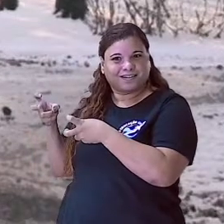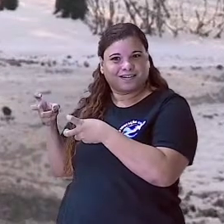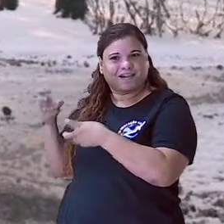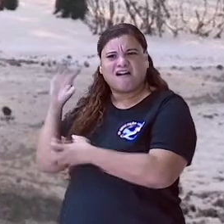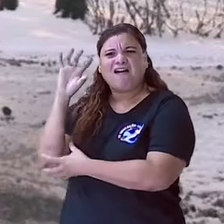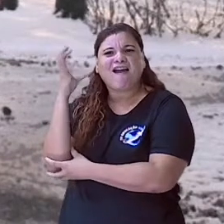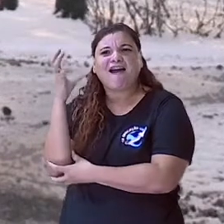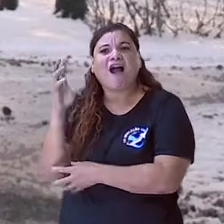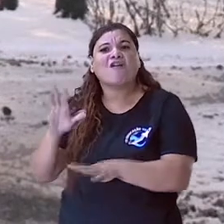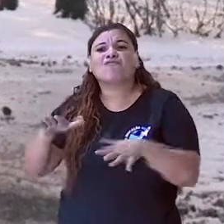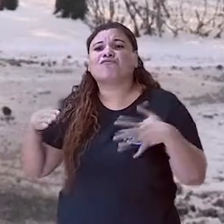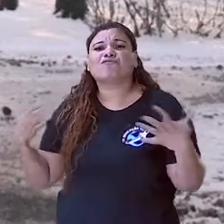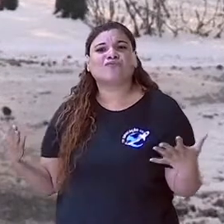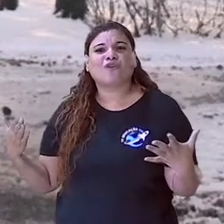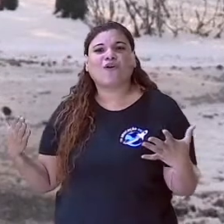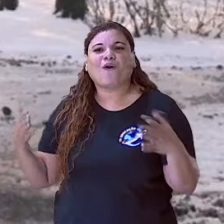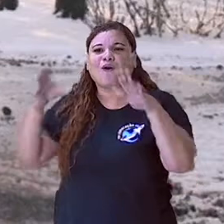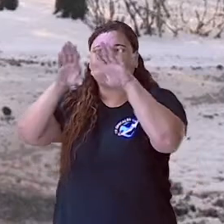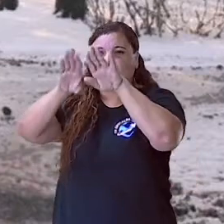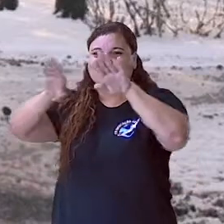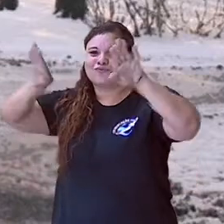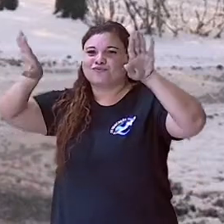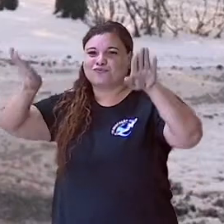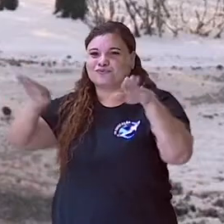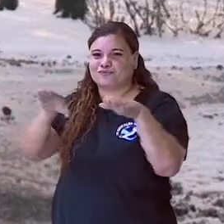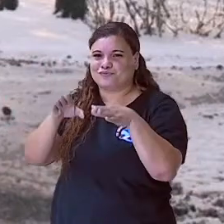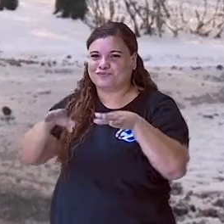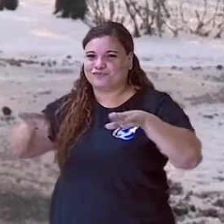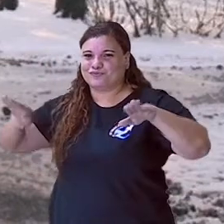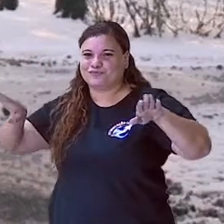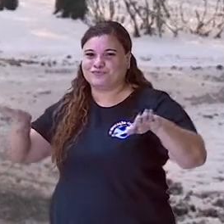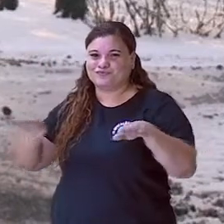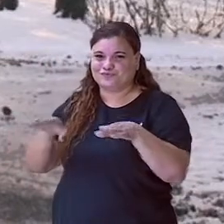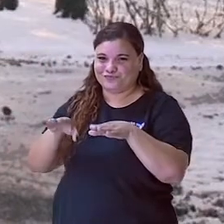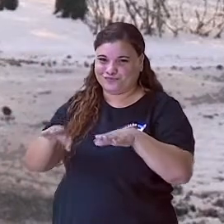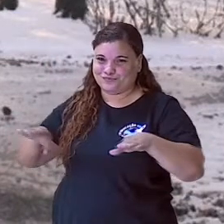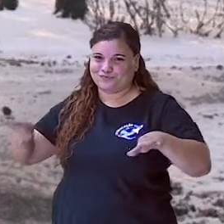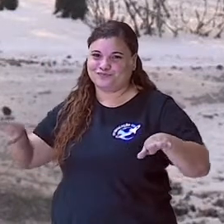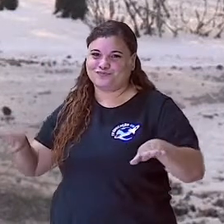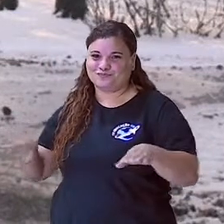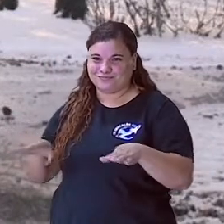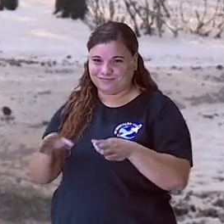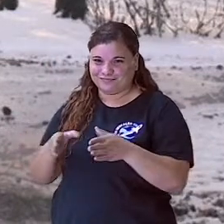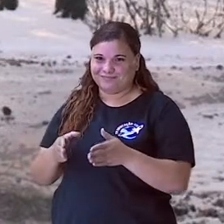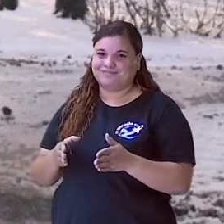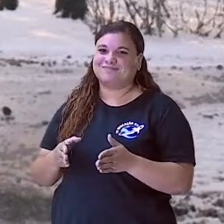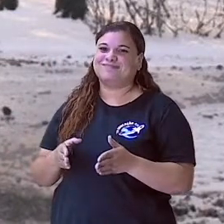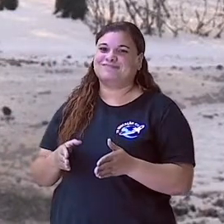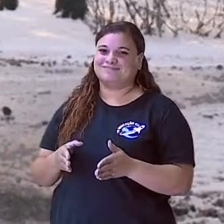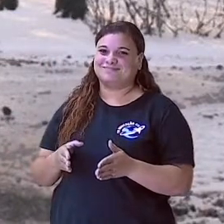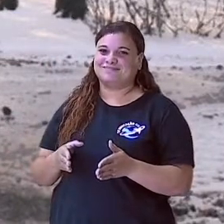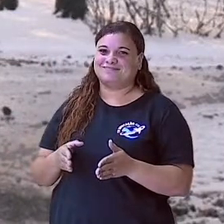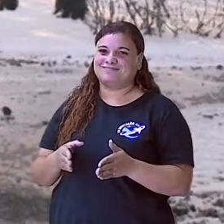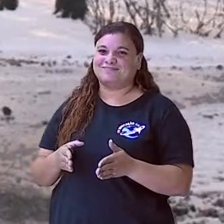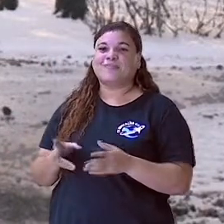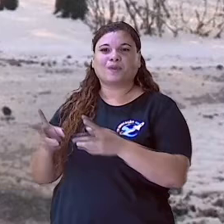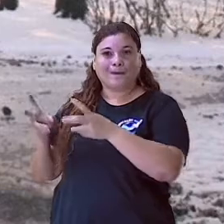Que a árvore que perde as suas folhas são as árvores caducifólias.